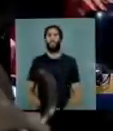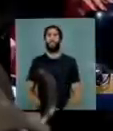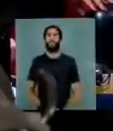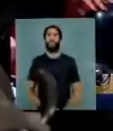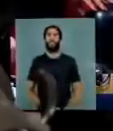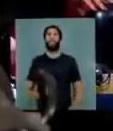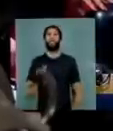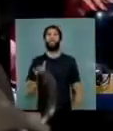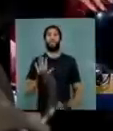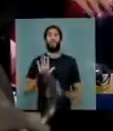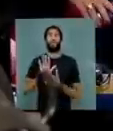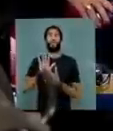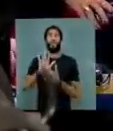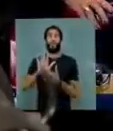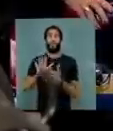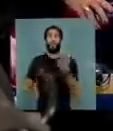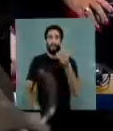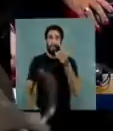mostrar aqui